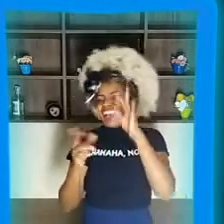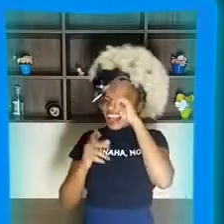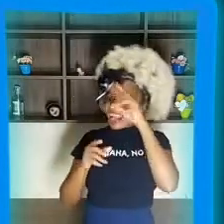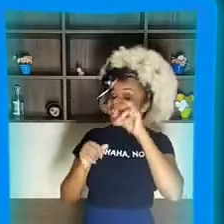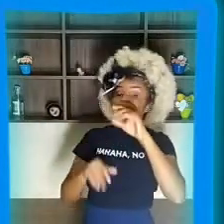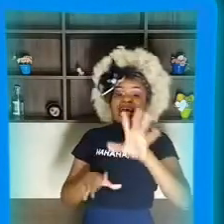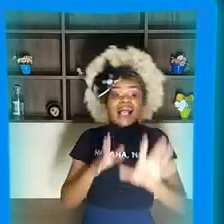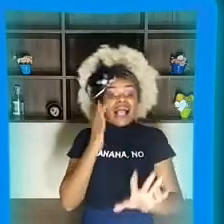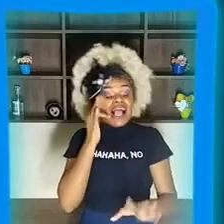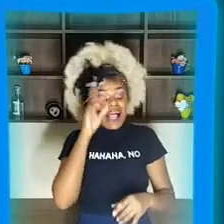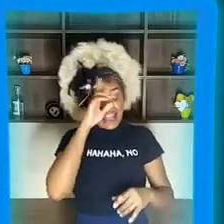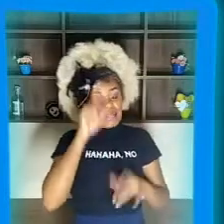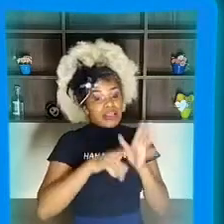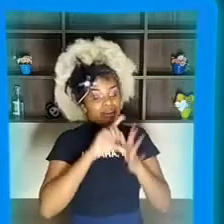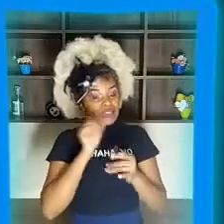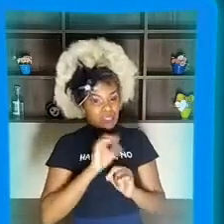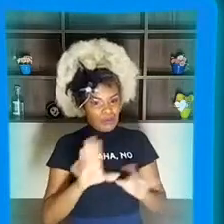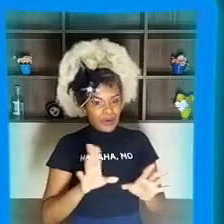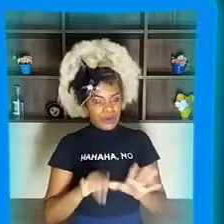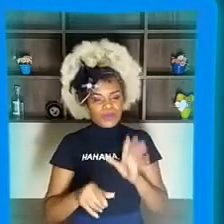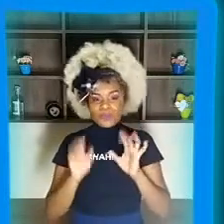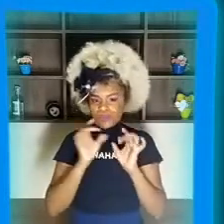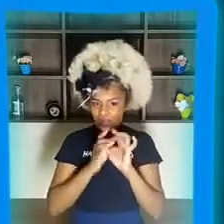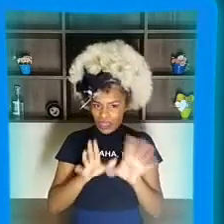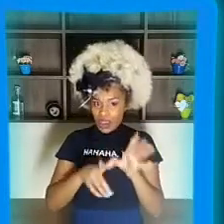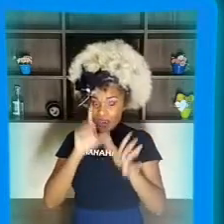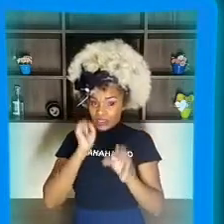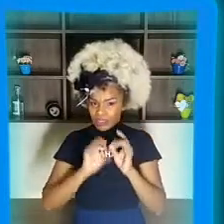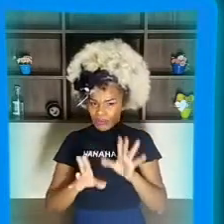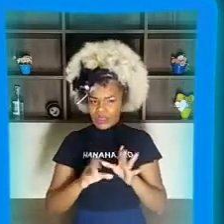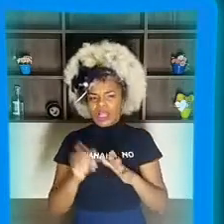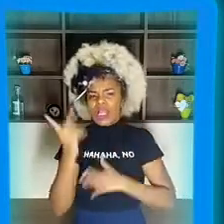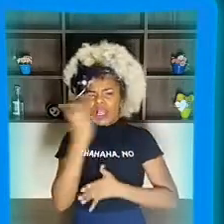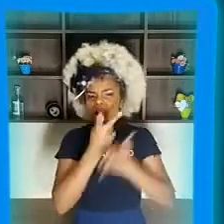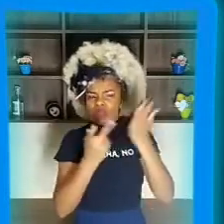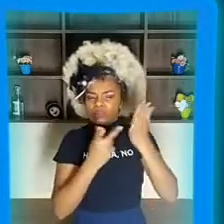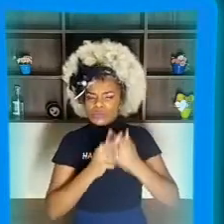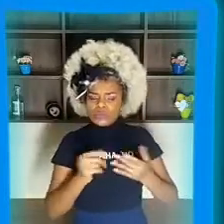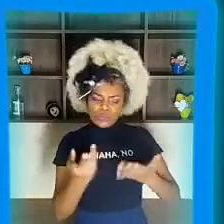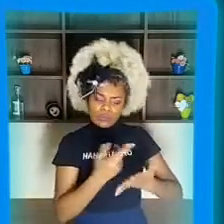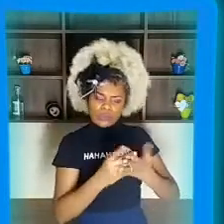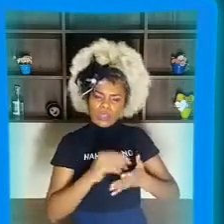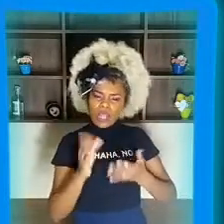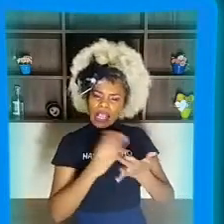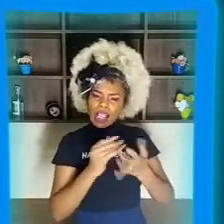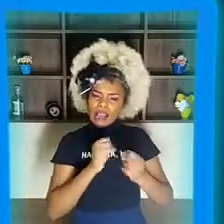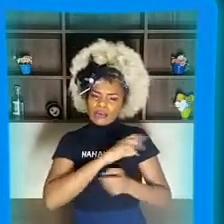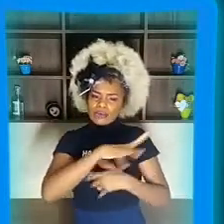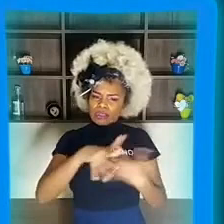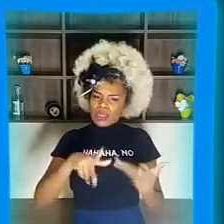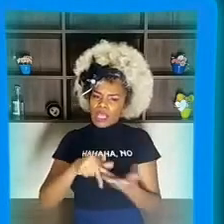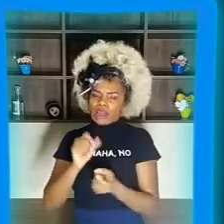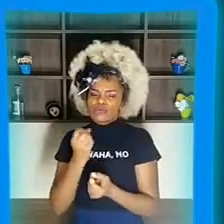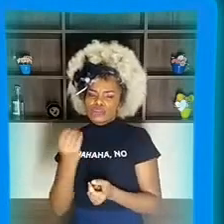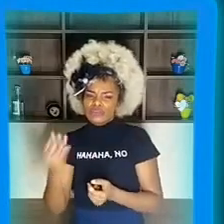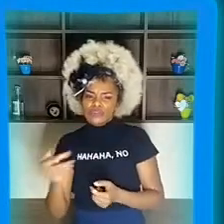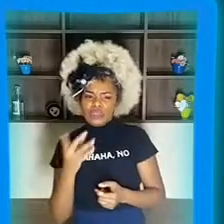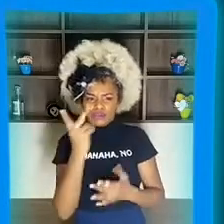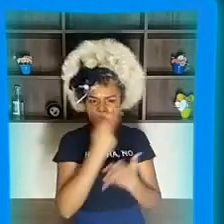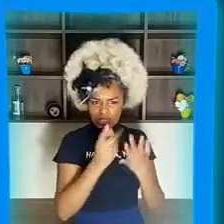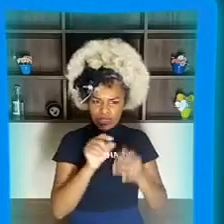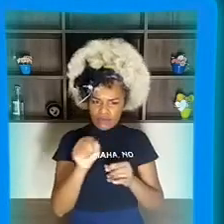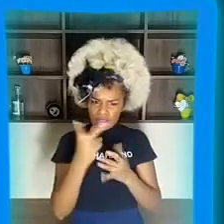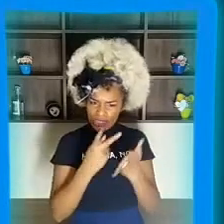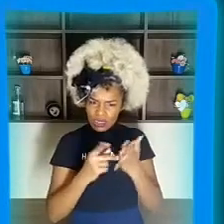Lembrei, antes de ir embora. Ih, caiu meu microfone. Denis, antes de ir embora. Aquela gravura da capa do CD Viajantes do Universo, foi você que fez?